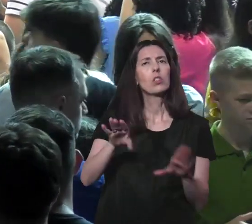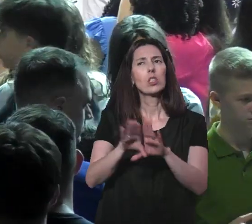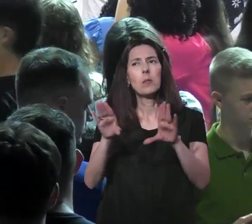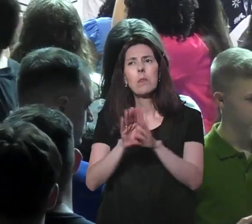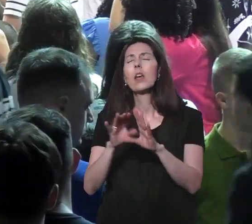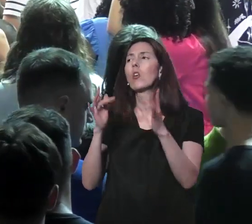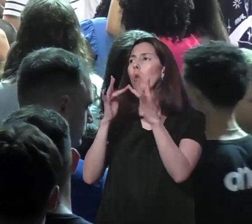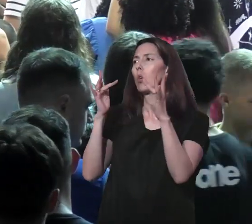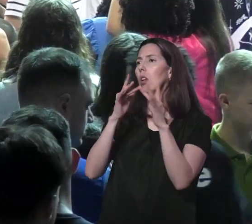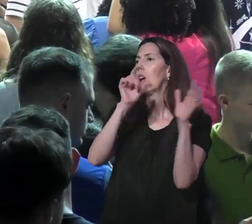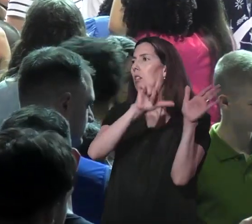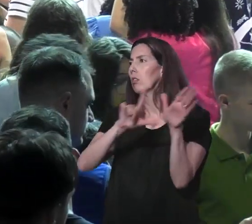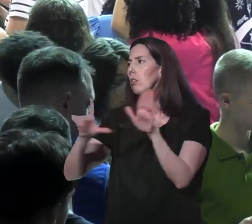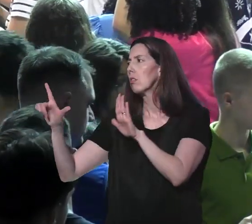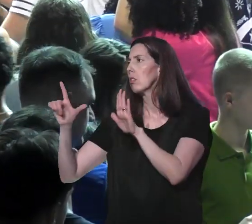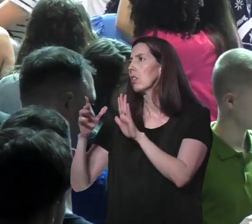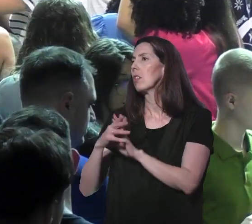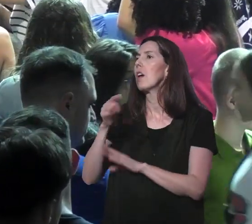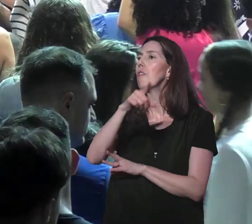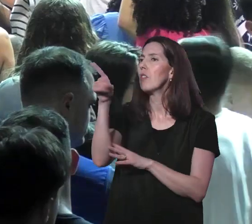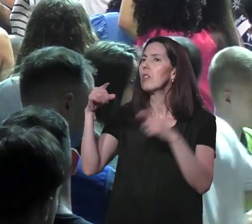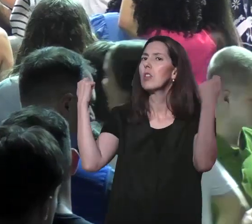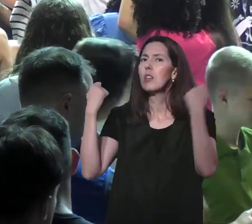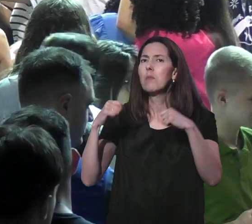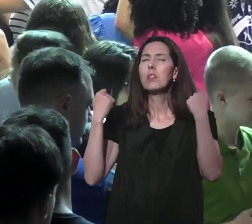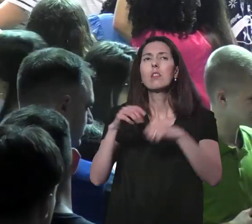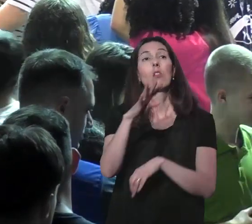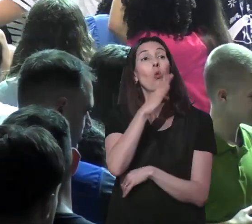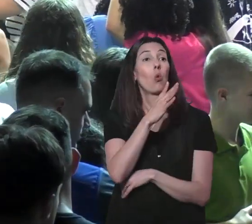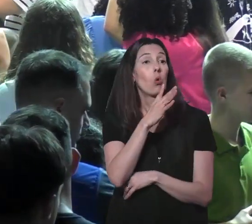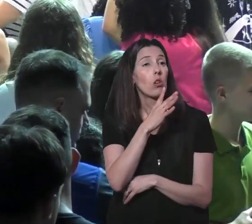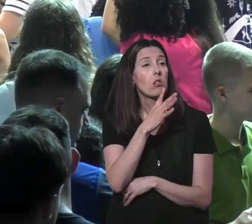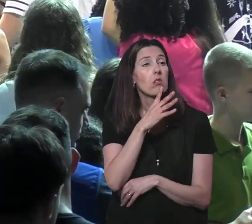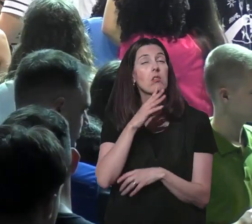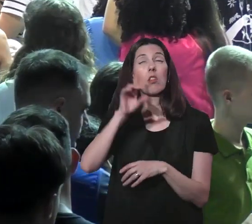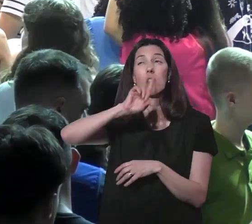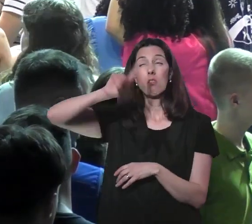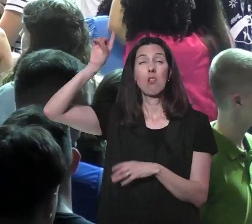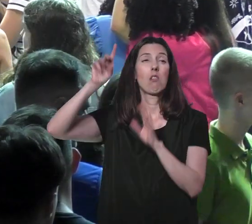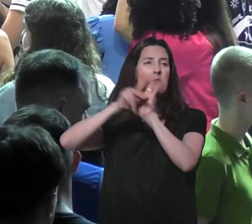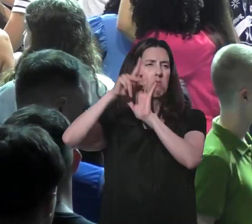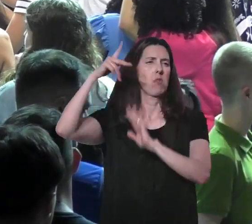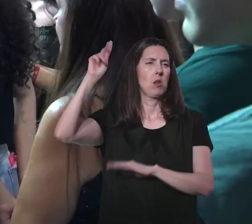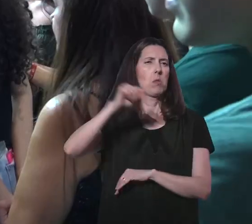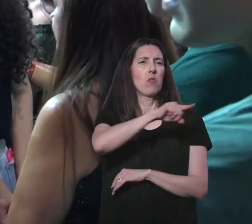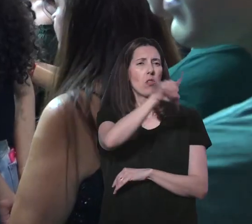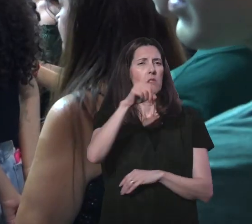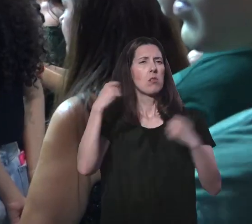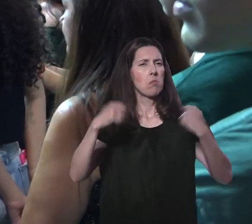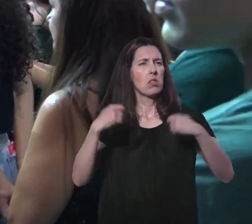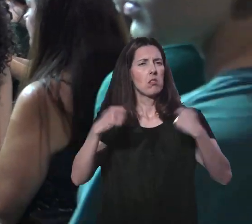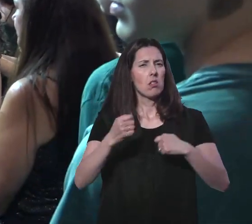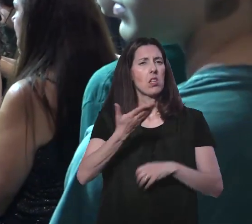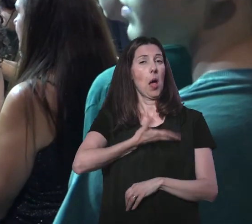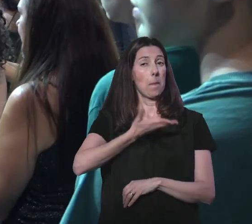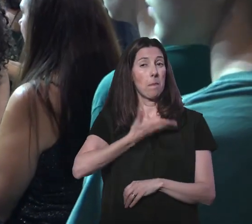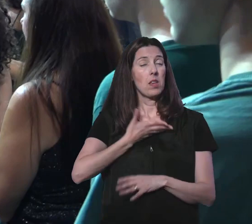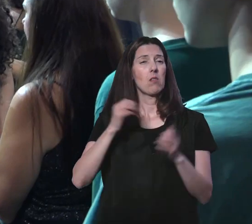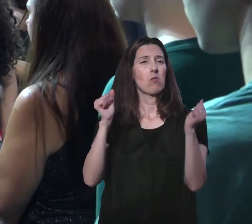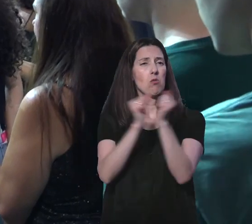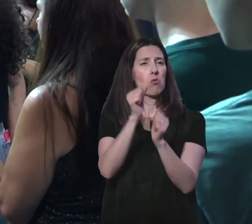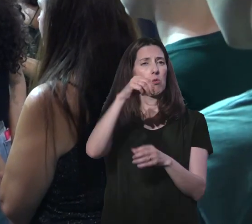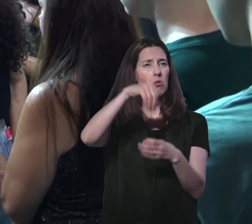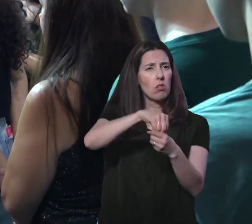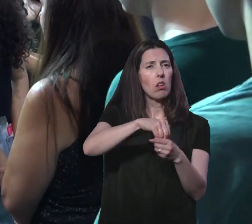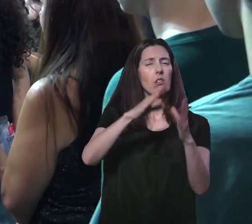você durante a semana, porque você precisa conhecer gente de Deus, para você ter uma vida nova, tá certo? Então depois que você